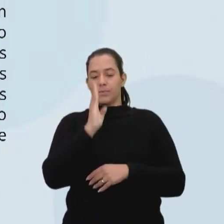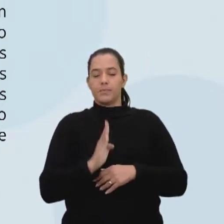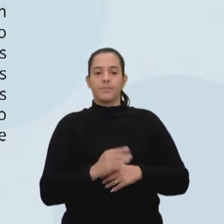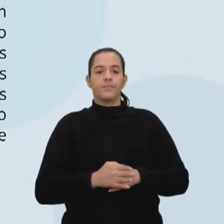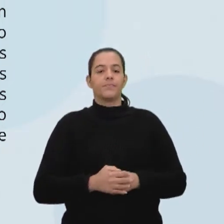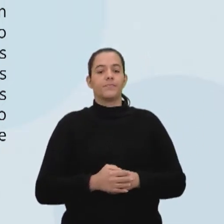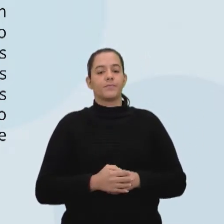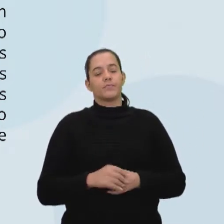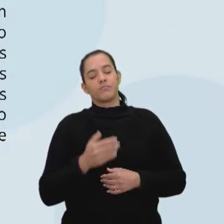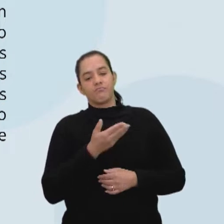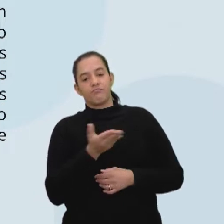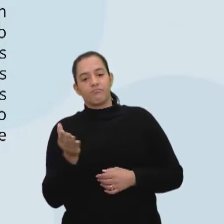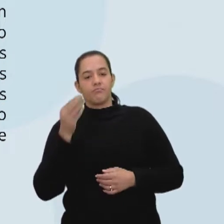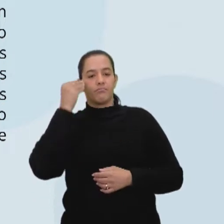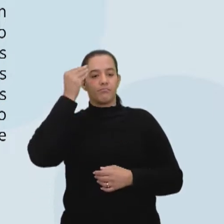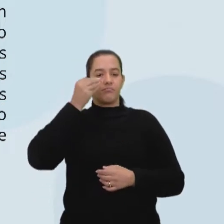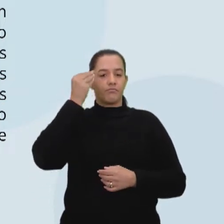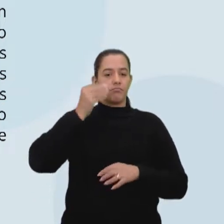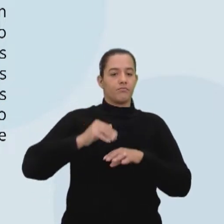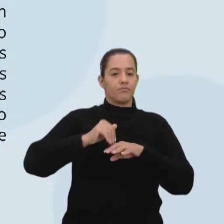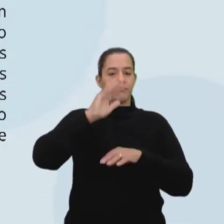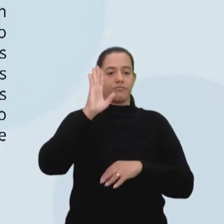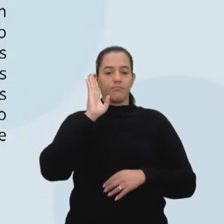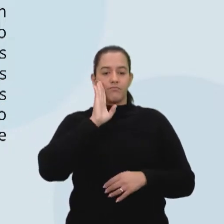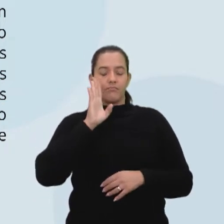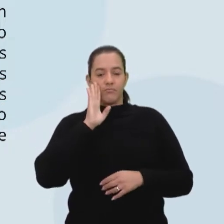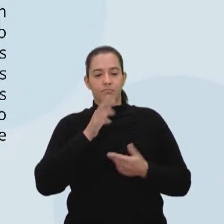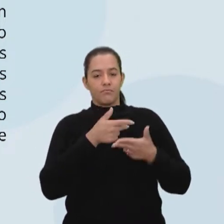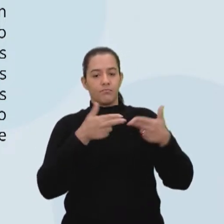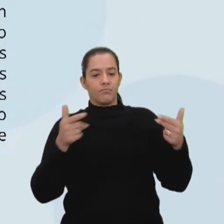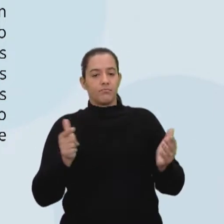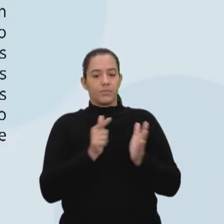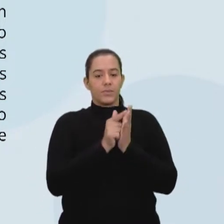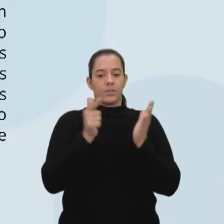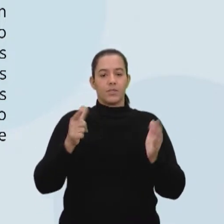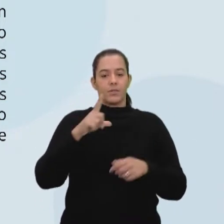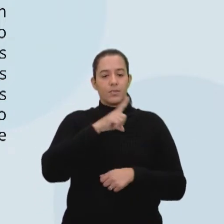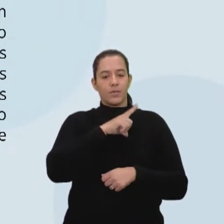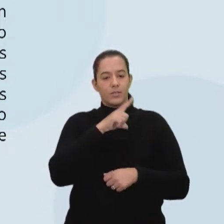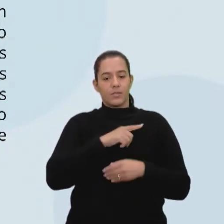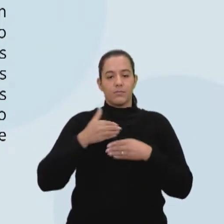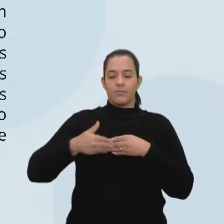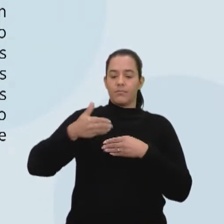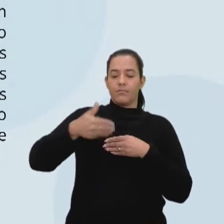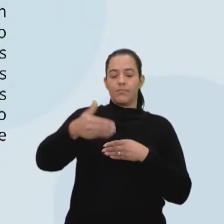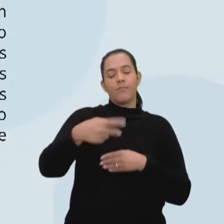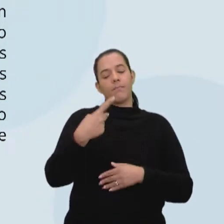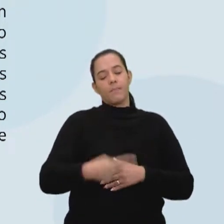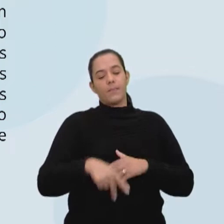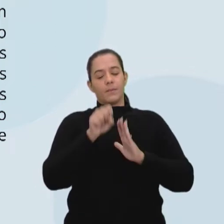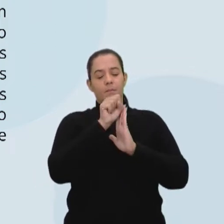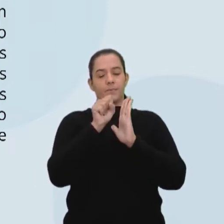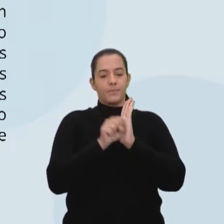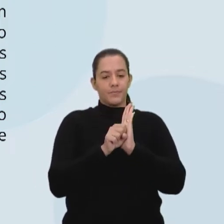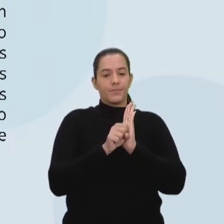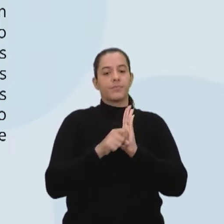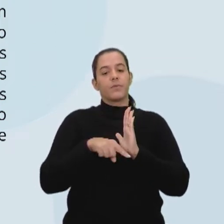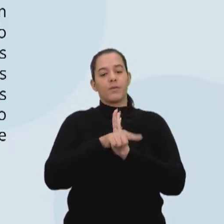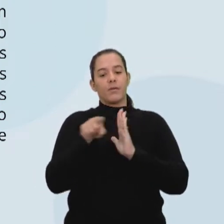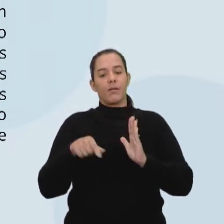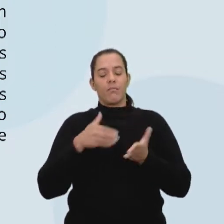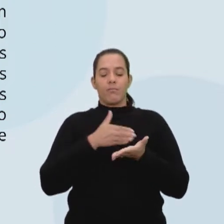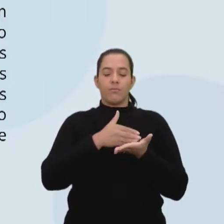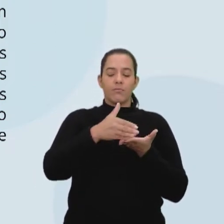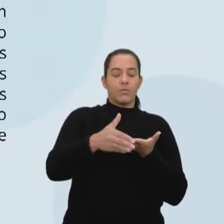das experiências mais interessantes de jornalismo que nós temos tido neste século. Ela começou,